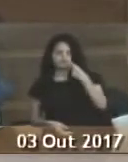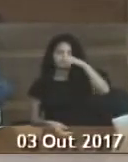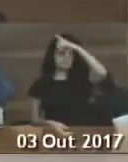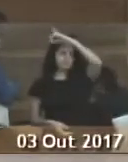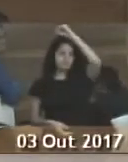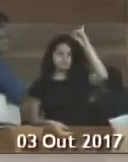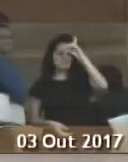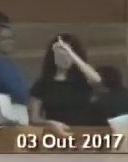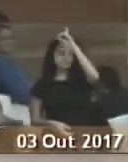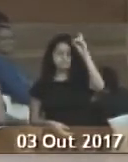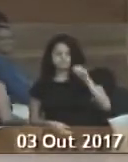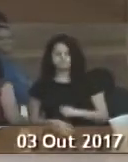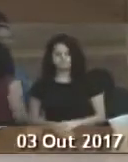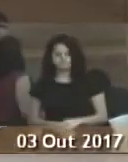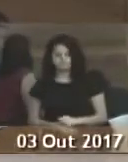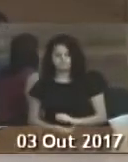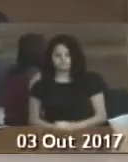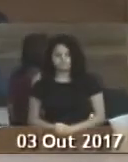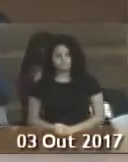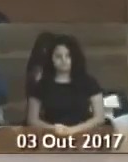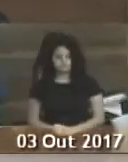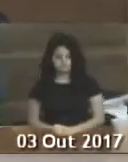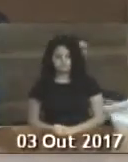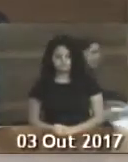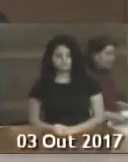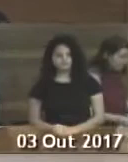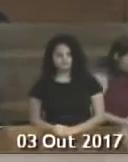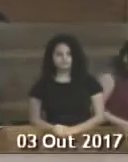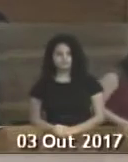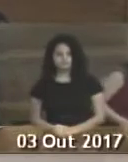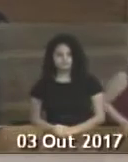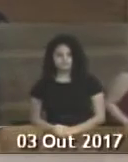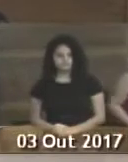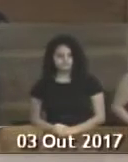em Tiago, capítulo 5,